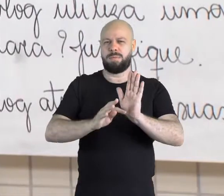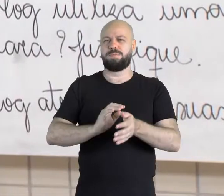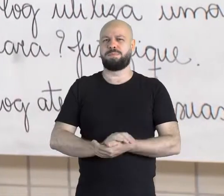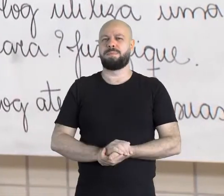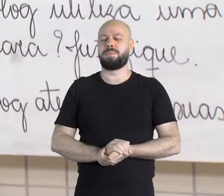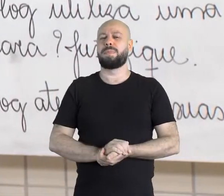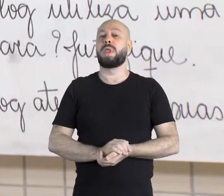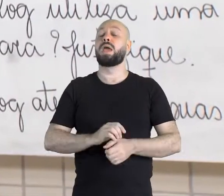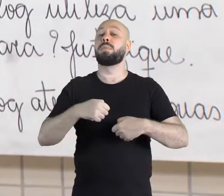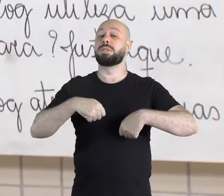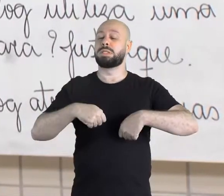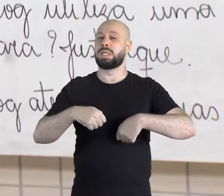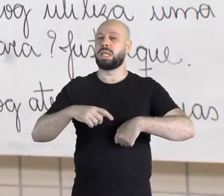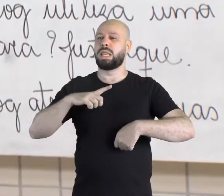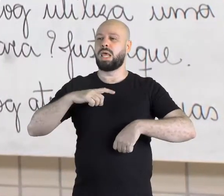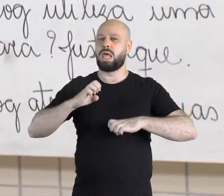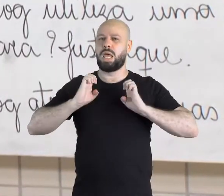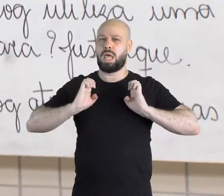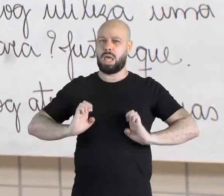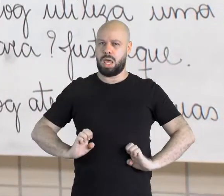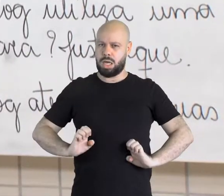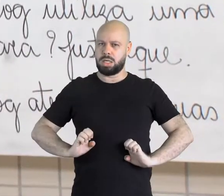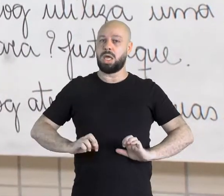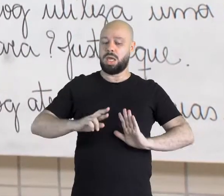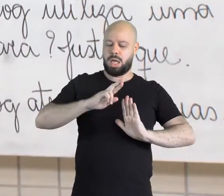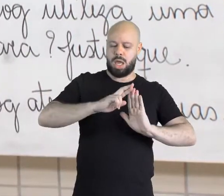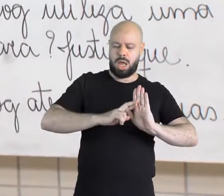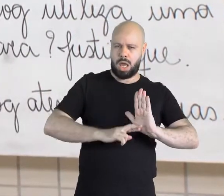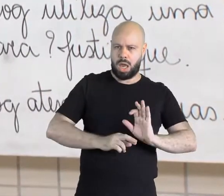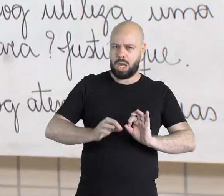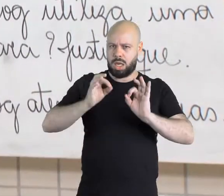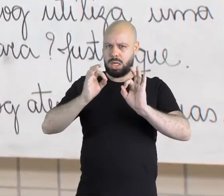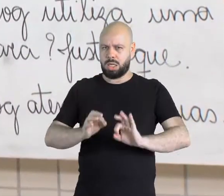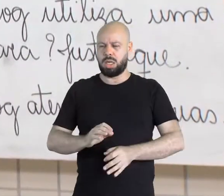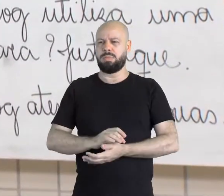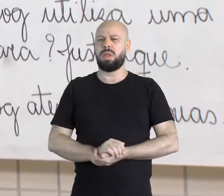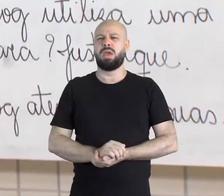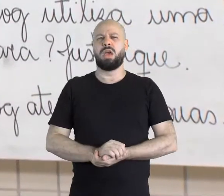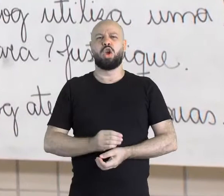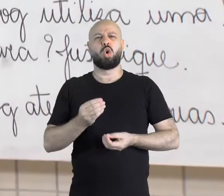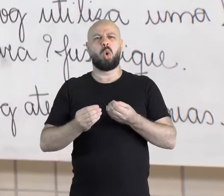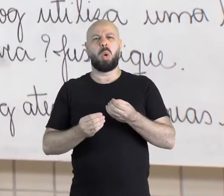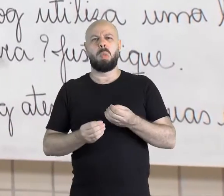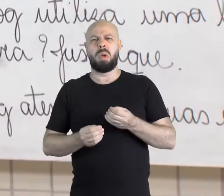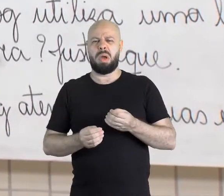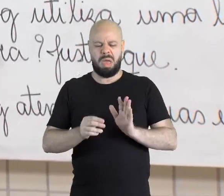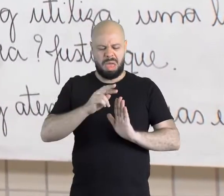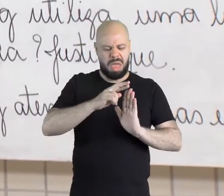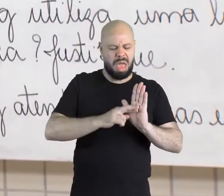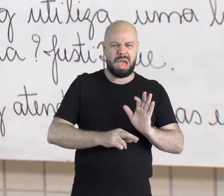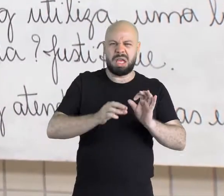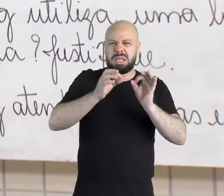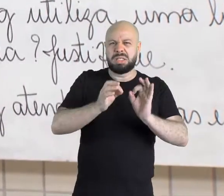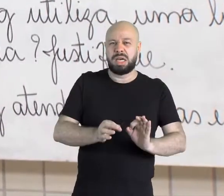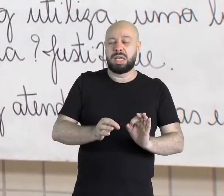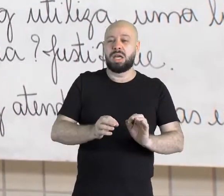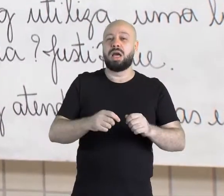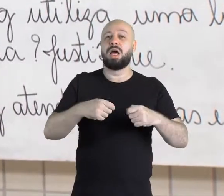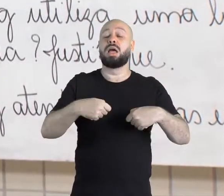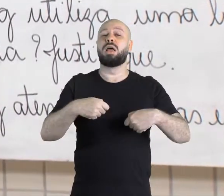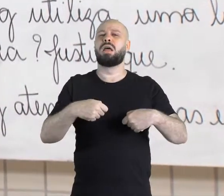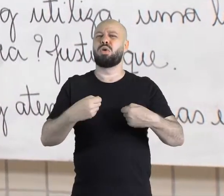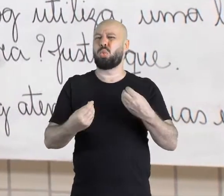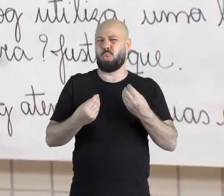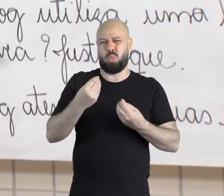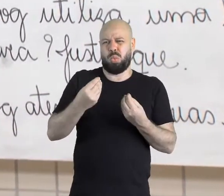a ética e nem o rigor da escrita. Quando eu falo que ele não deve ferir o rigor da escrita, porque você vai empregar nesse